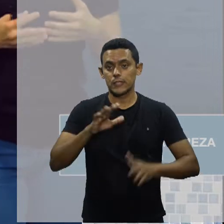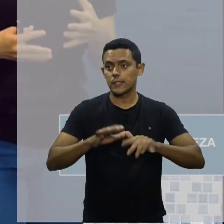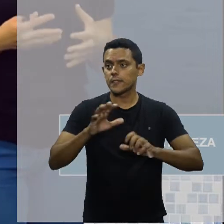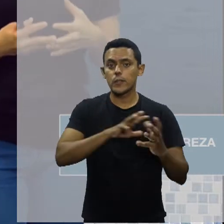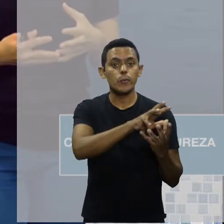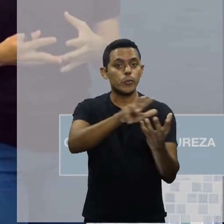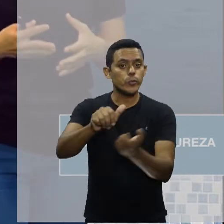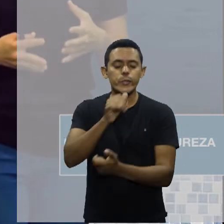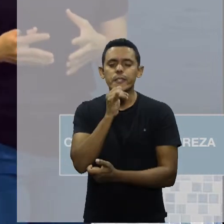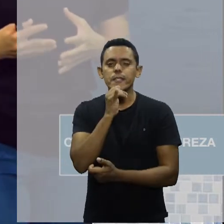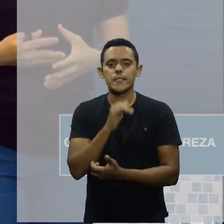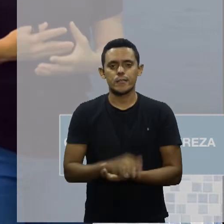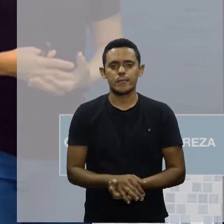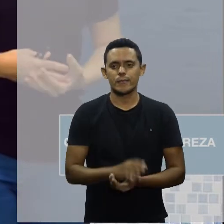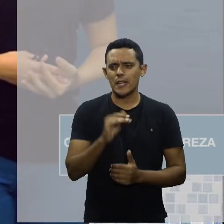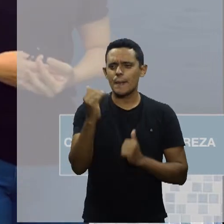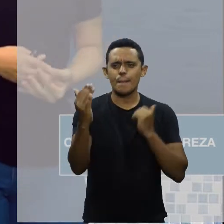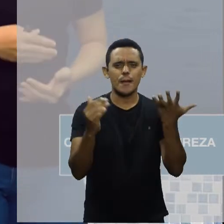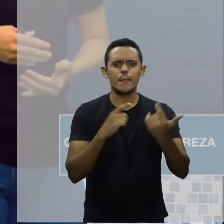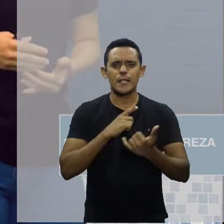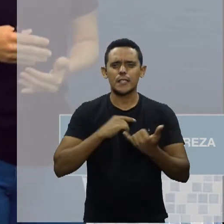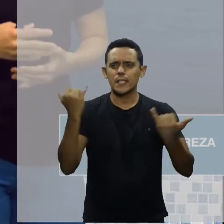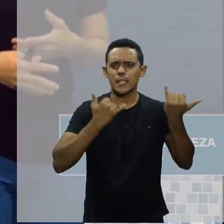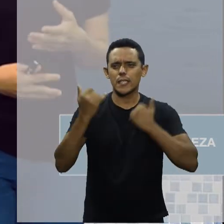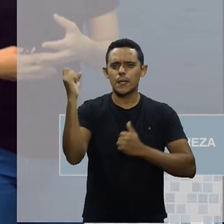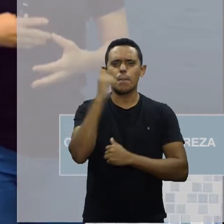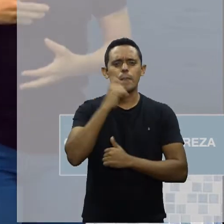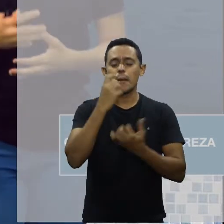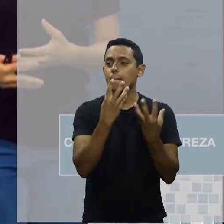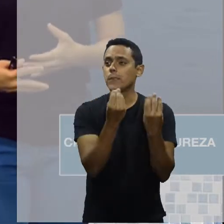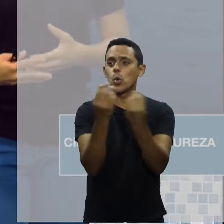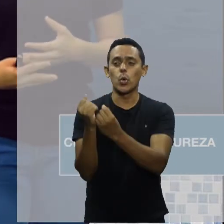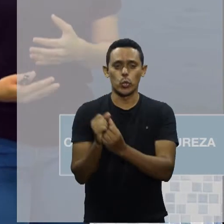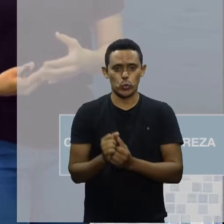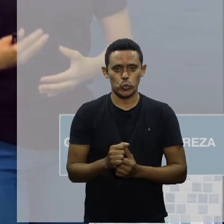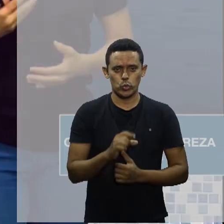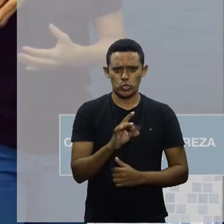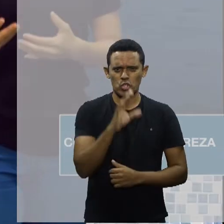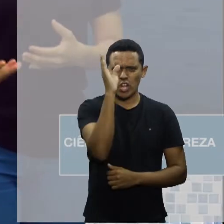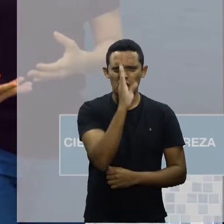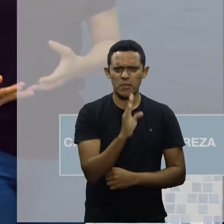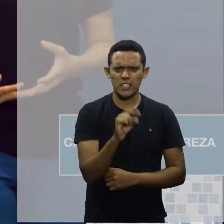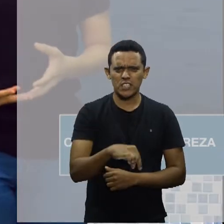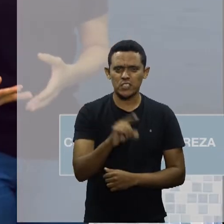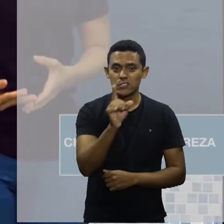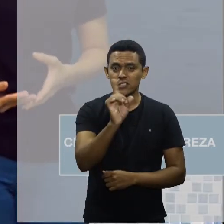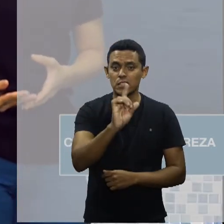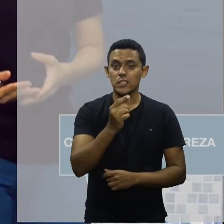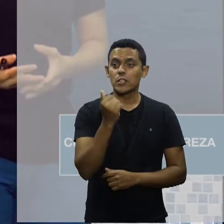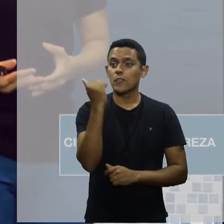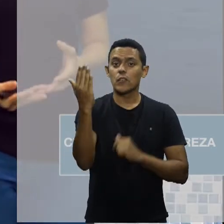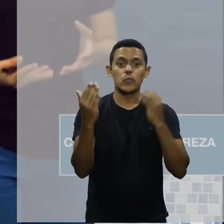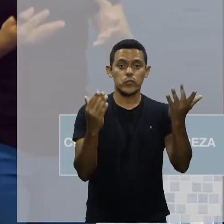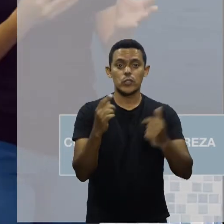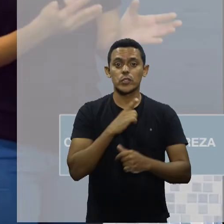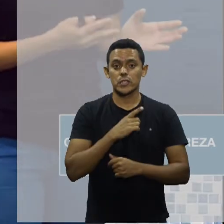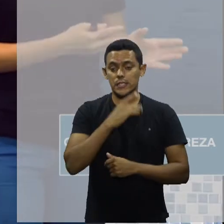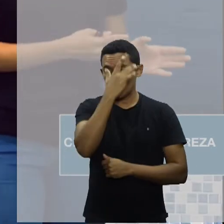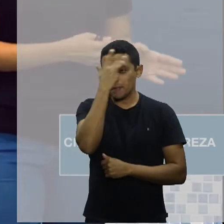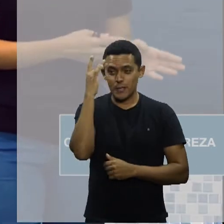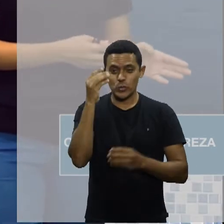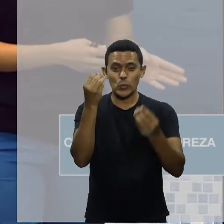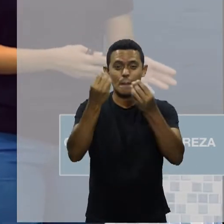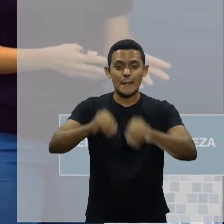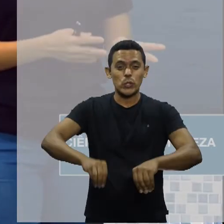podem ter sido influenciadas em função das fake news, elas geram falsas acusações, acabam com reputação de pessoas, e elas também